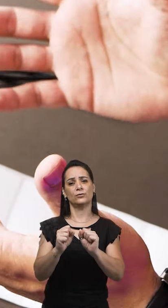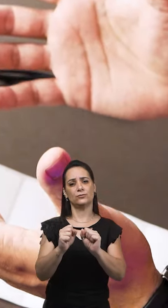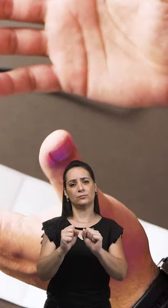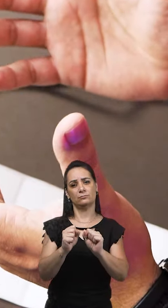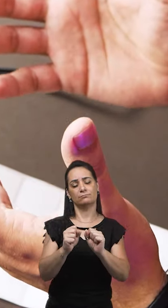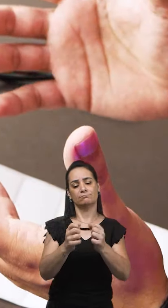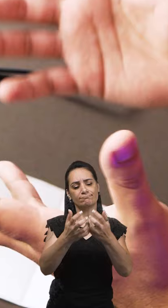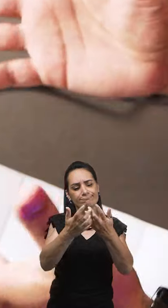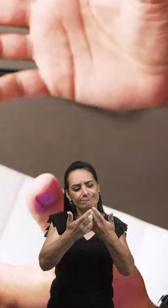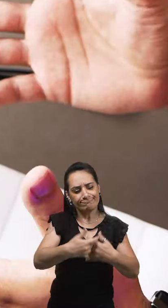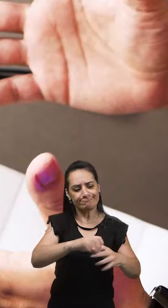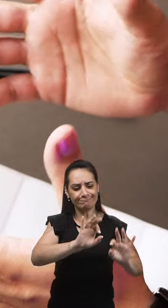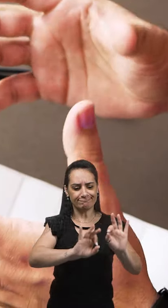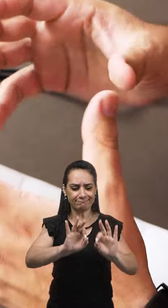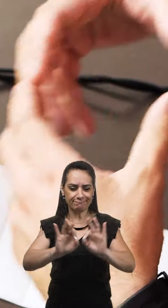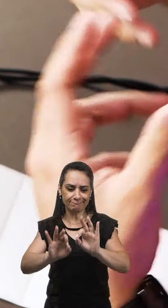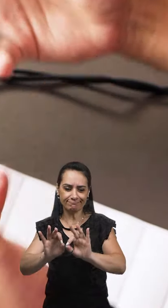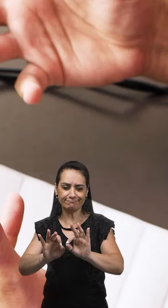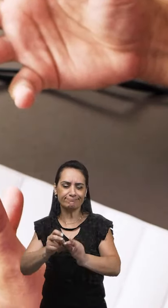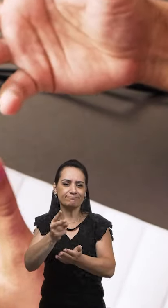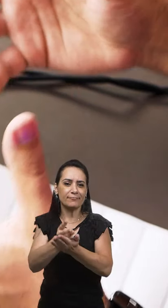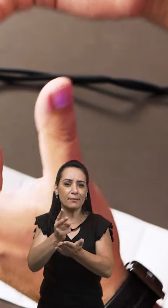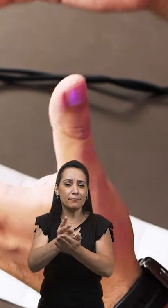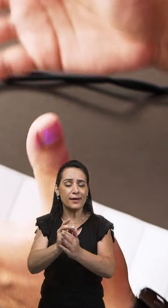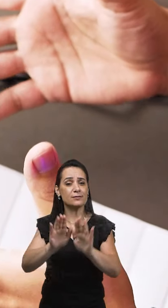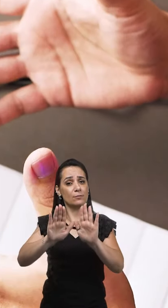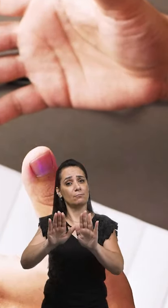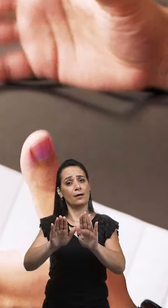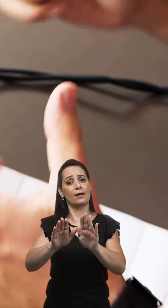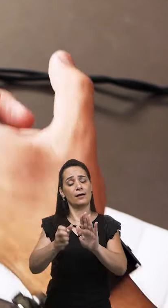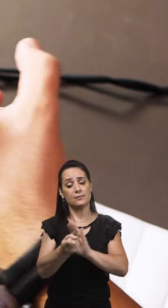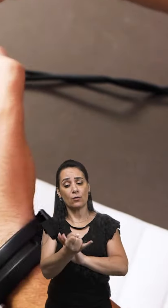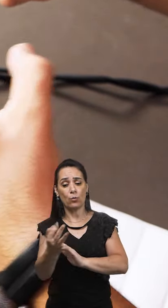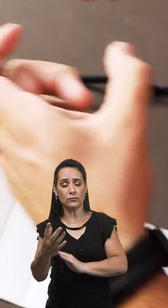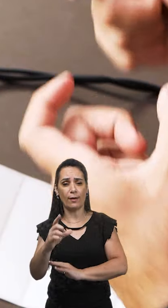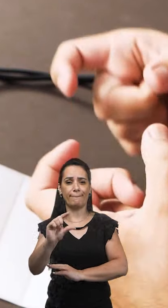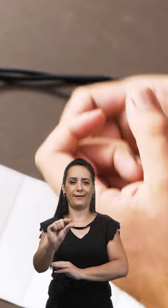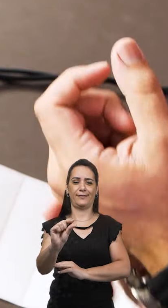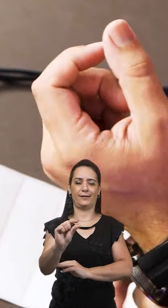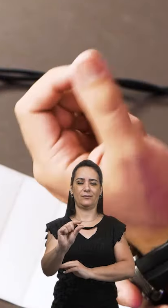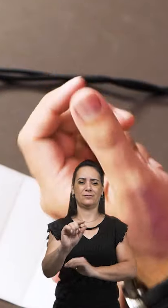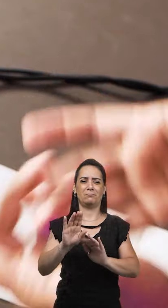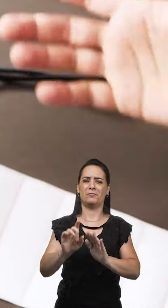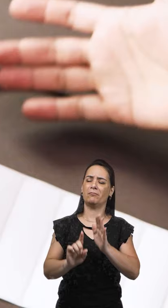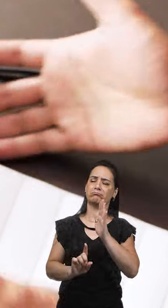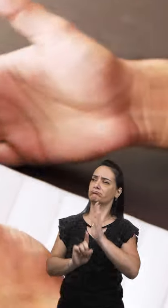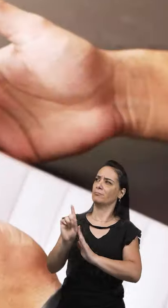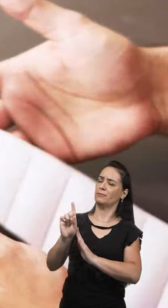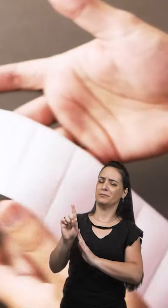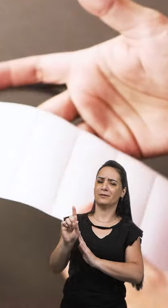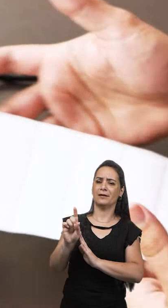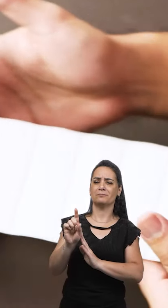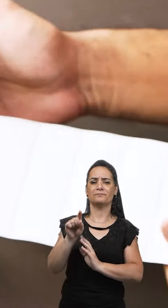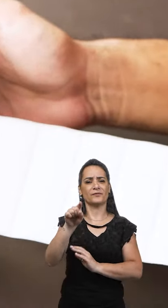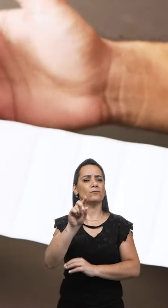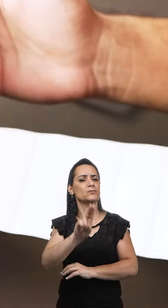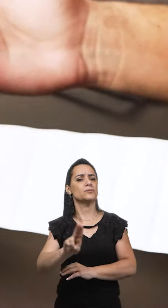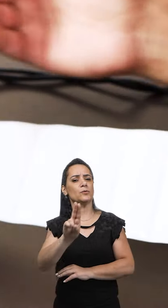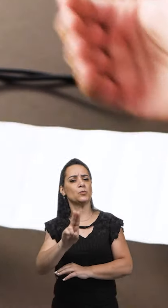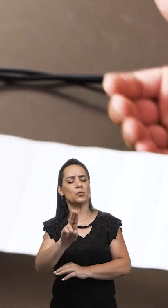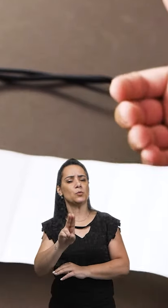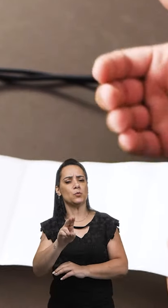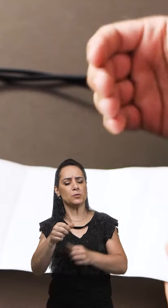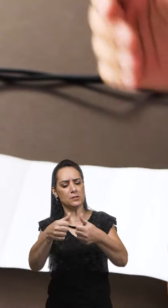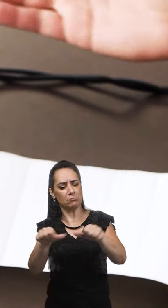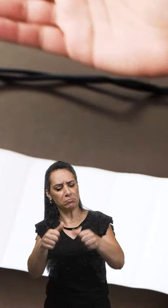consiga fazer o mesmo recurso, né, para de calibragem, porém utilizando uma quantidade menor. Aí você deve me perguntar, pô, Michael, mas você